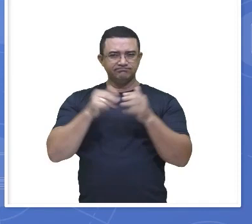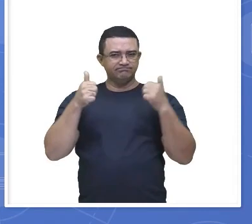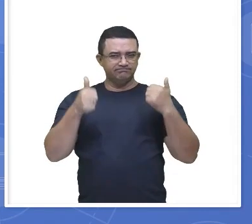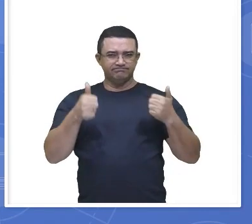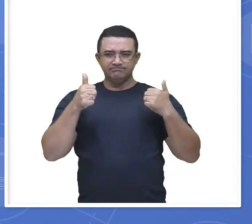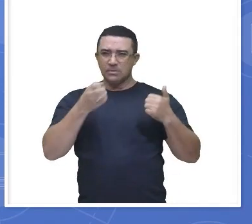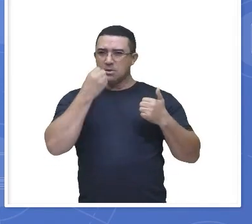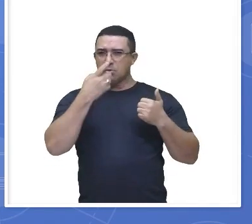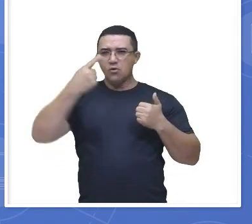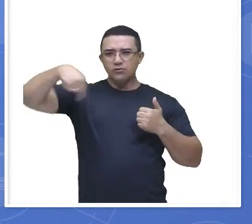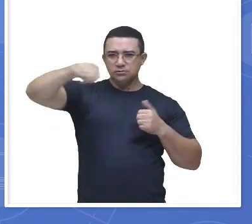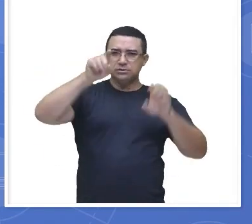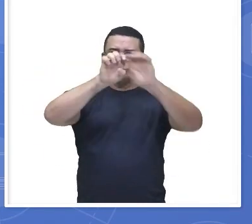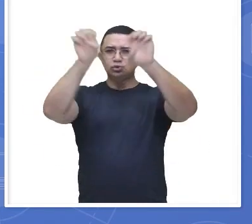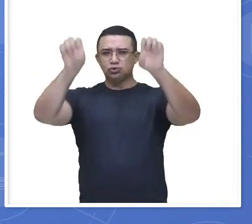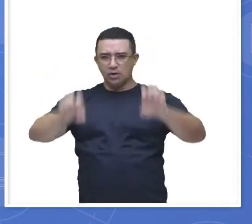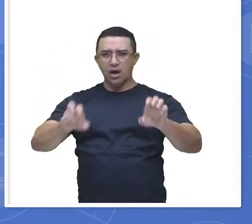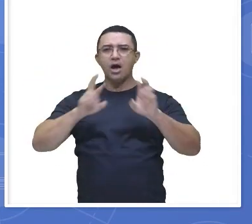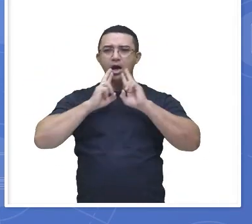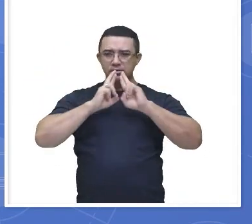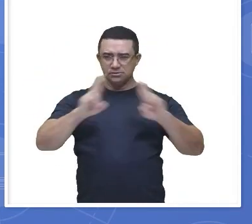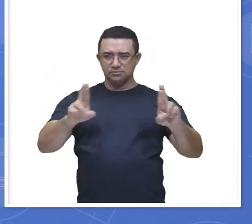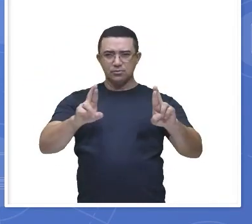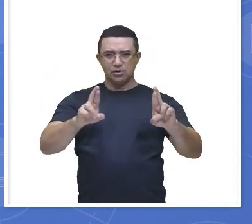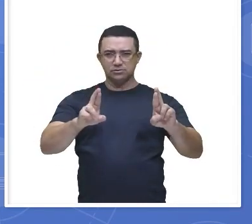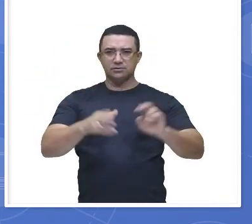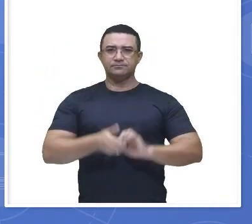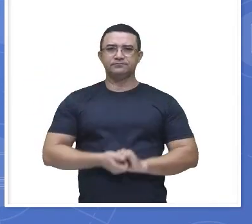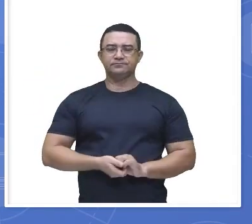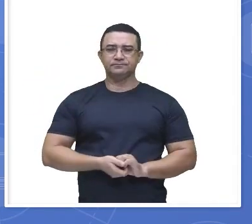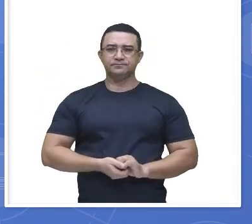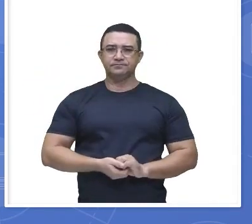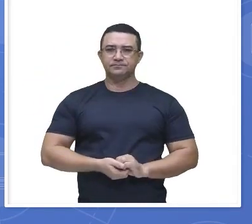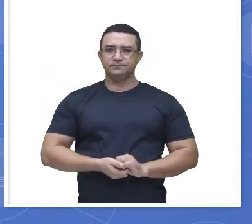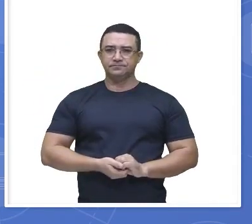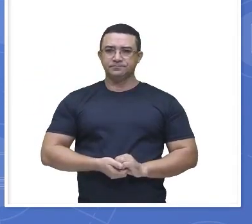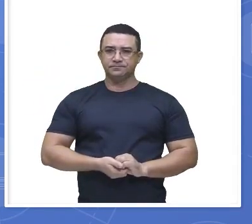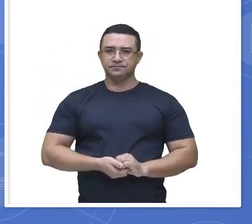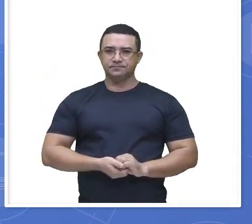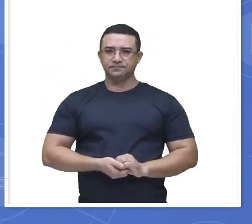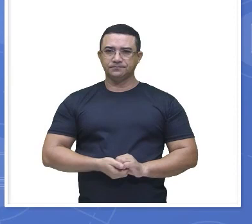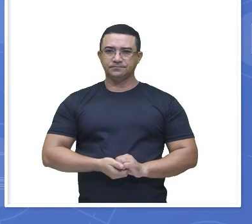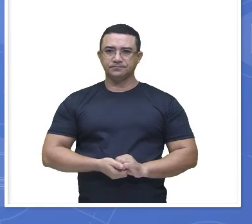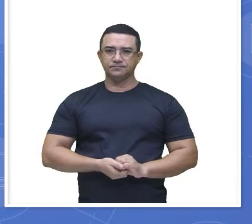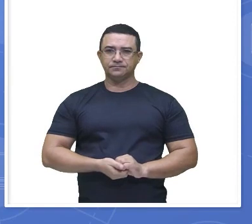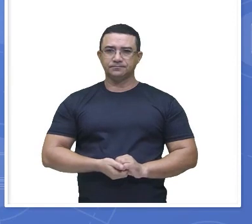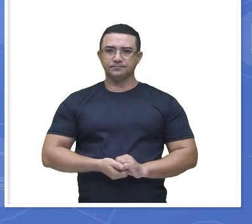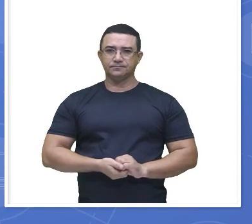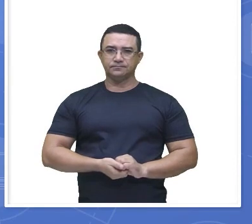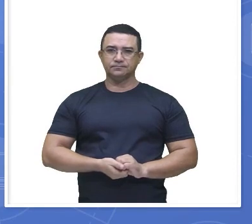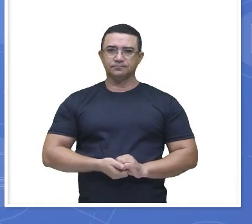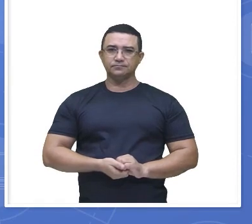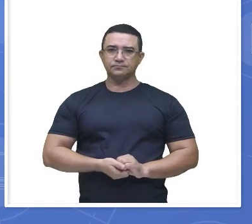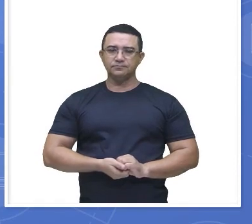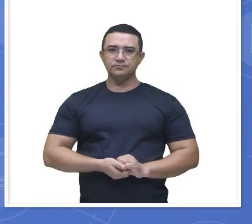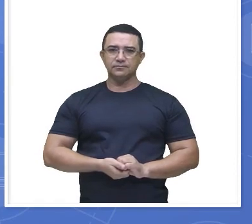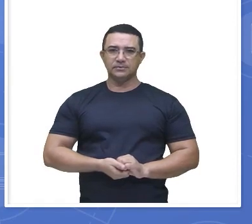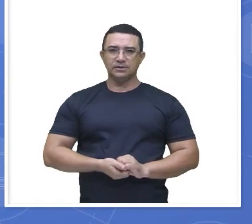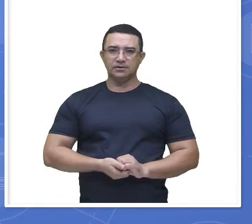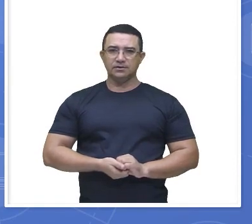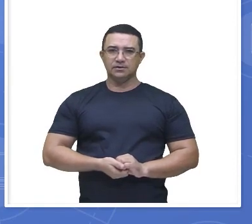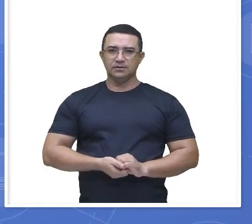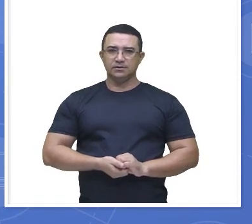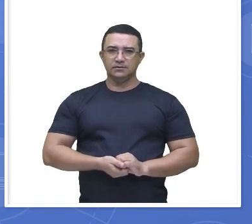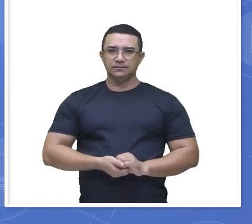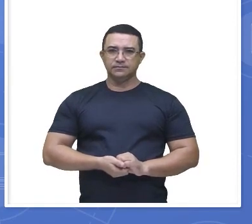por estruturar a resposta de vocês dessa forma. Seguindo aqui, vamos ler um pouquinho mais o chat, não é? Aqui a gente